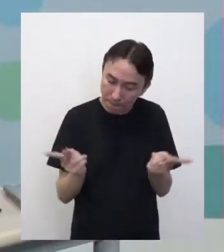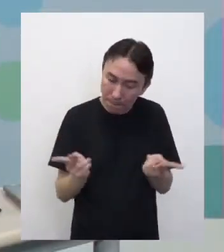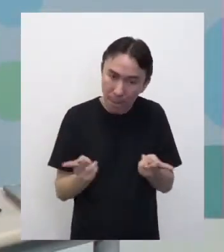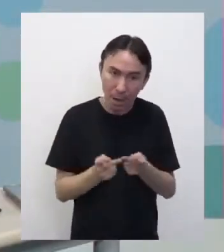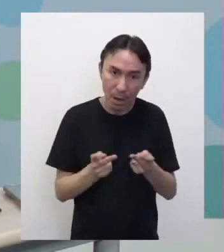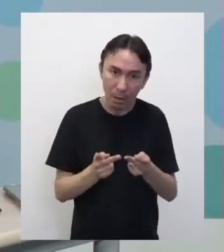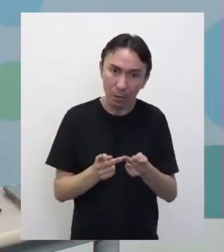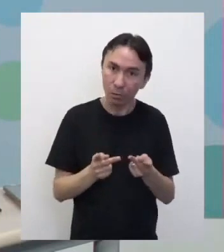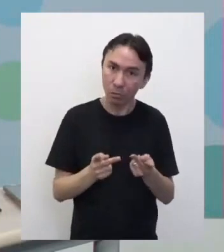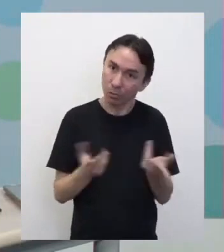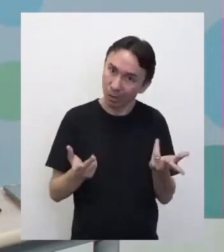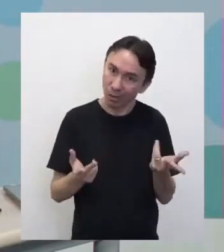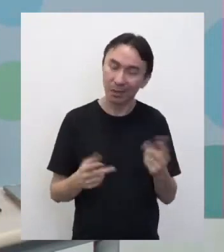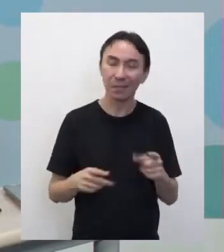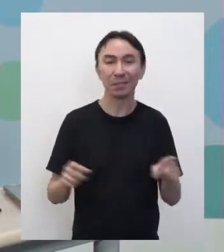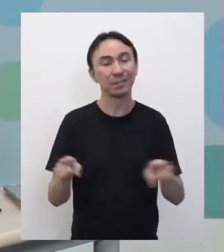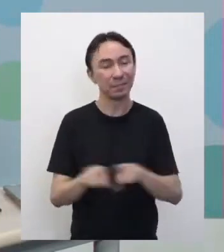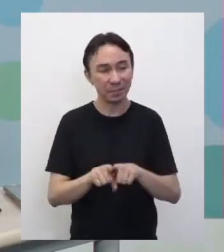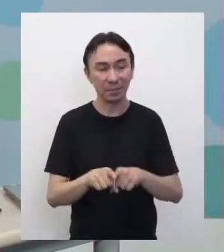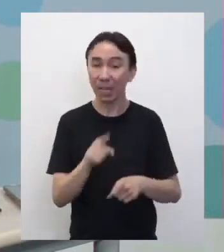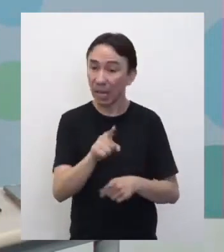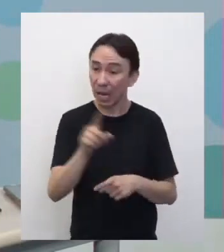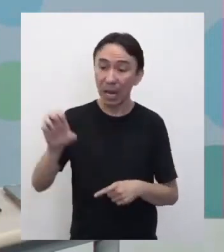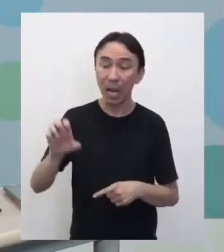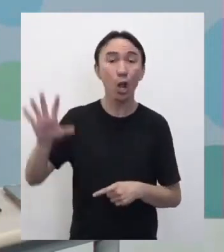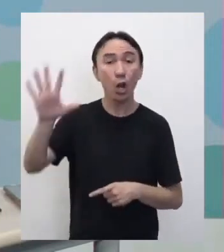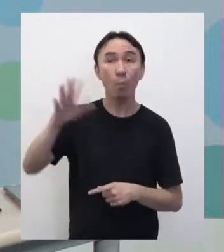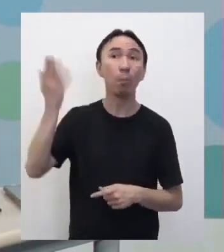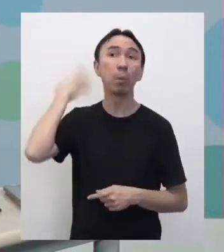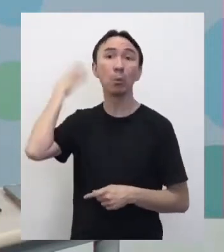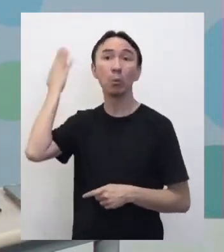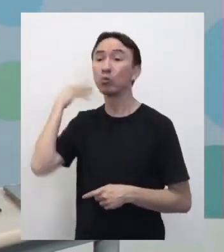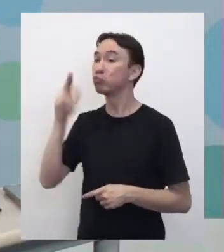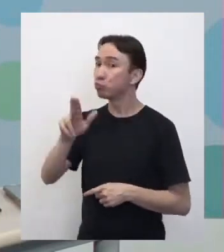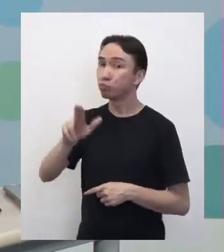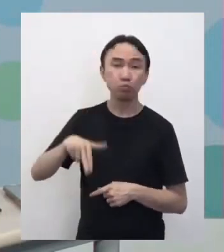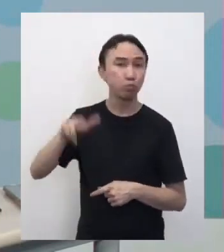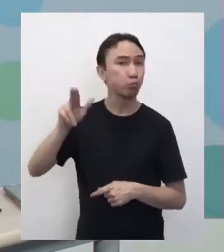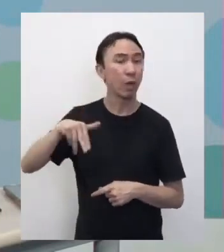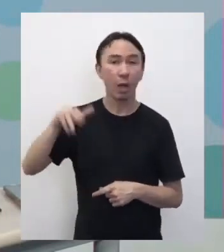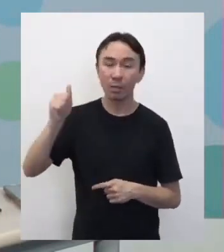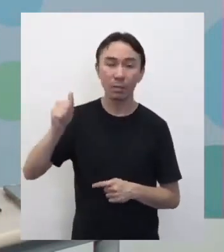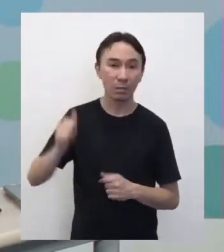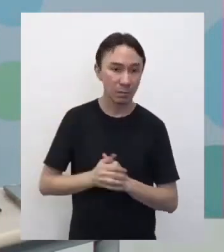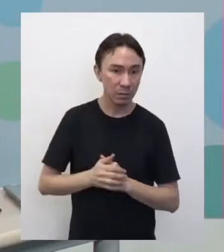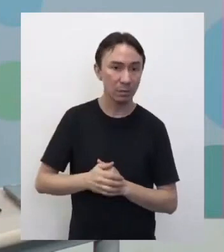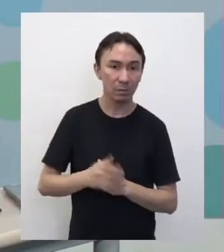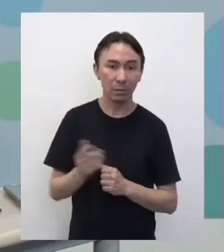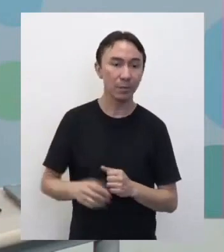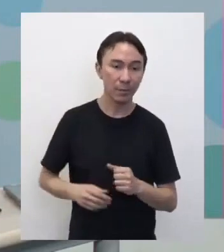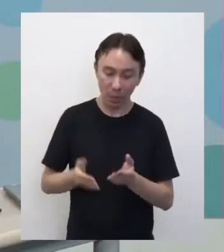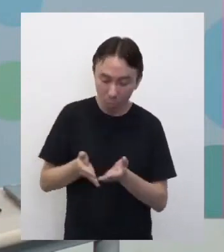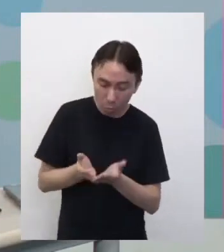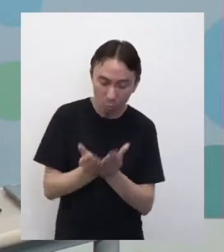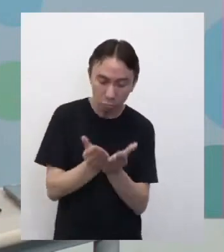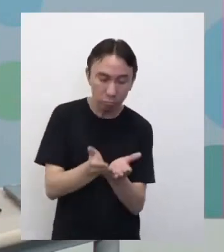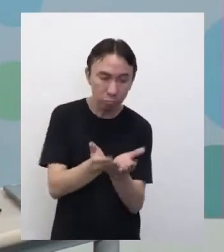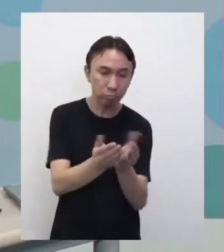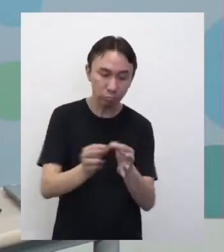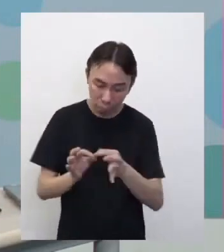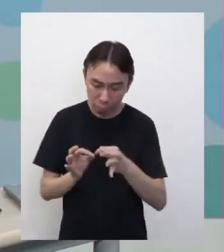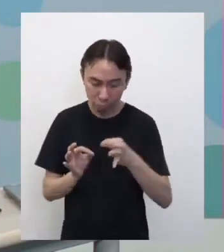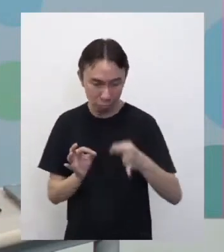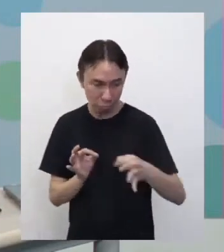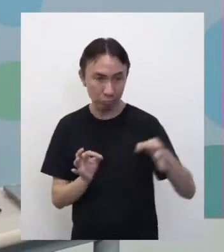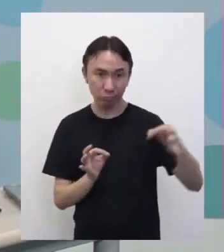Europa. E, através dessas rotas, né, ao longo delas, iam se estabelecendo as chamadas feiras,